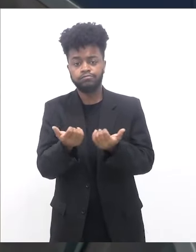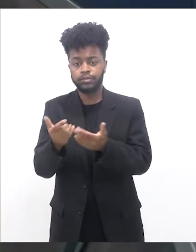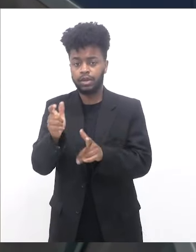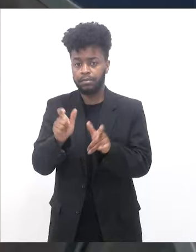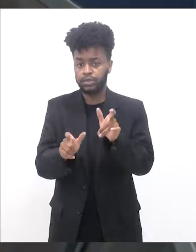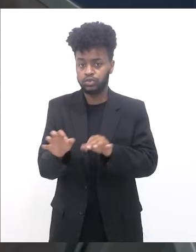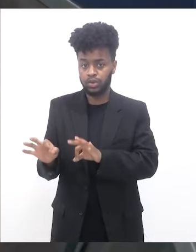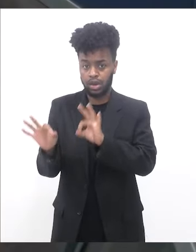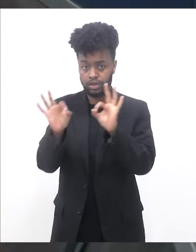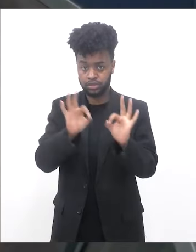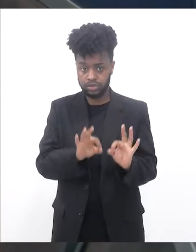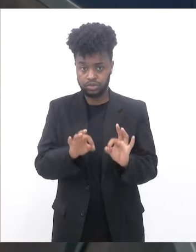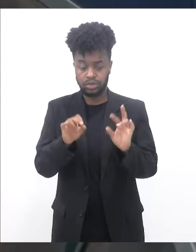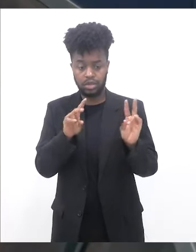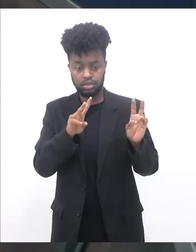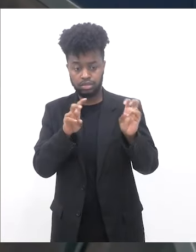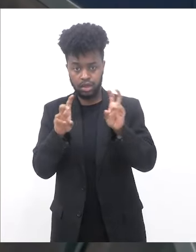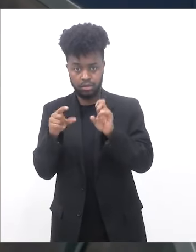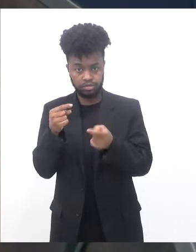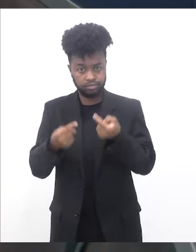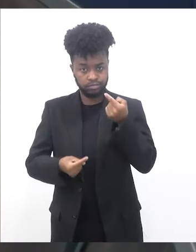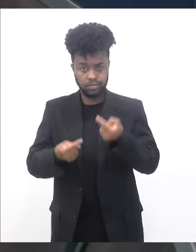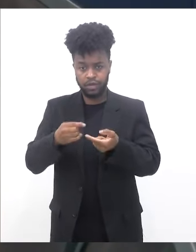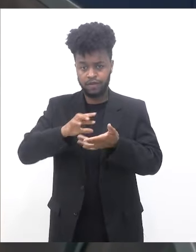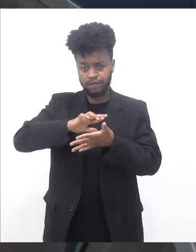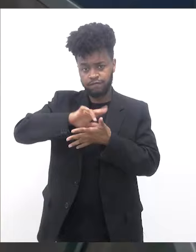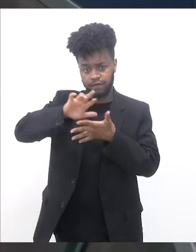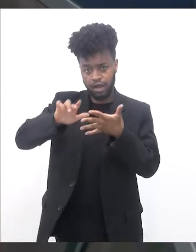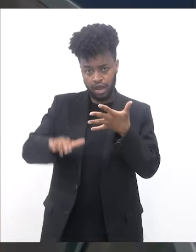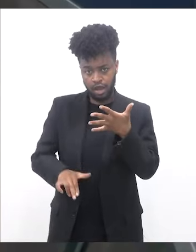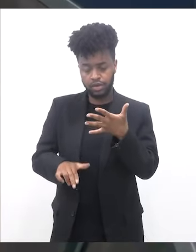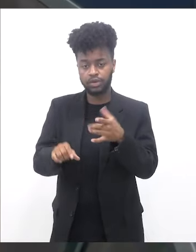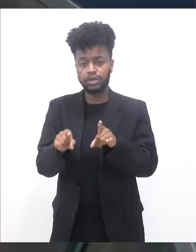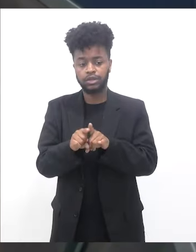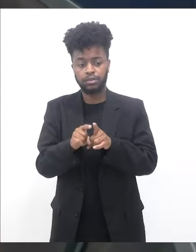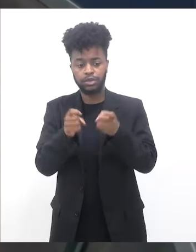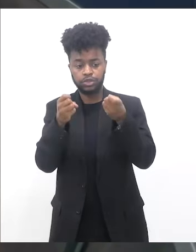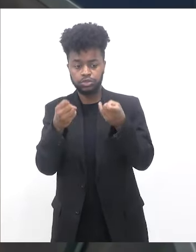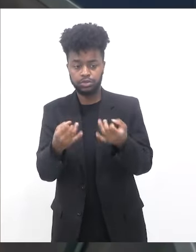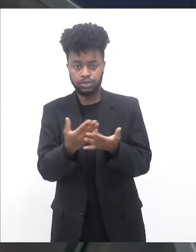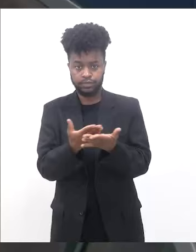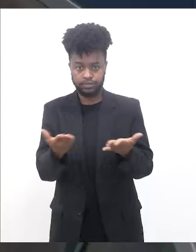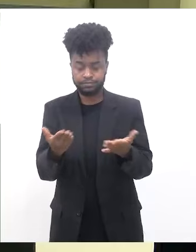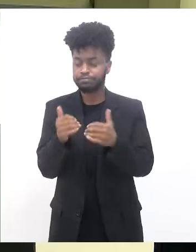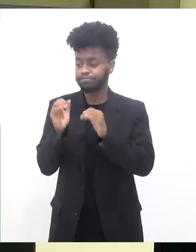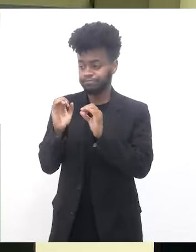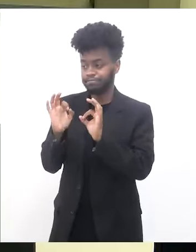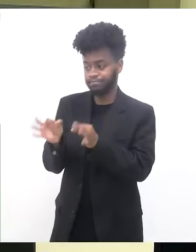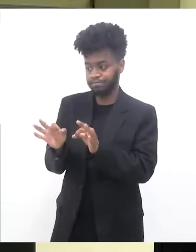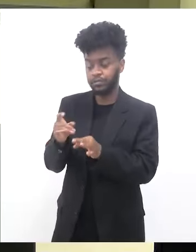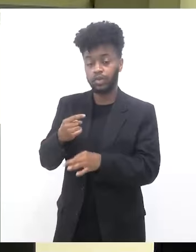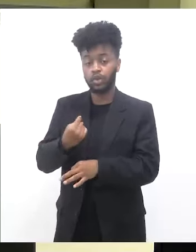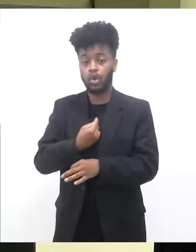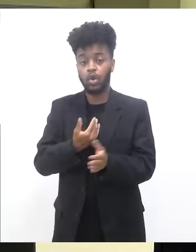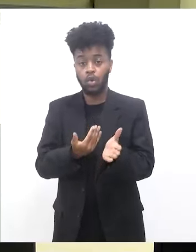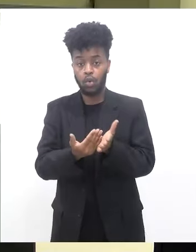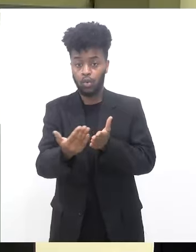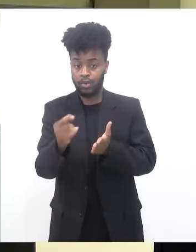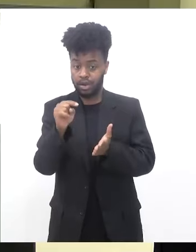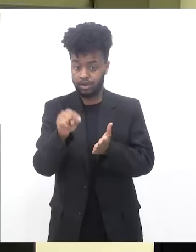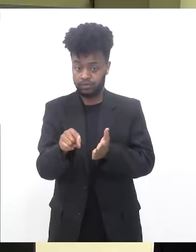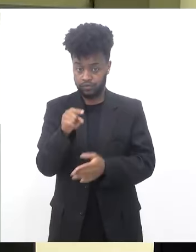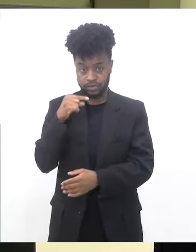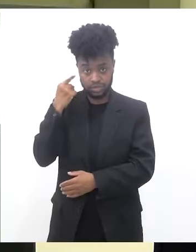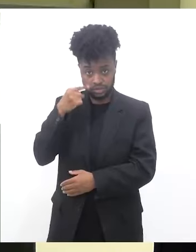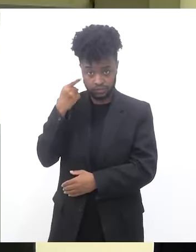ouvintes questões das mais variadas e esclarecimentos também. Muito bem, então vou começar, já que o senhor é